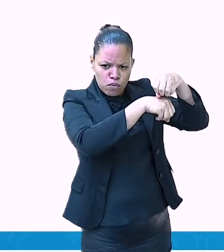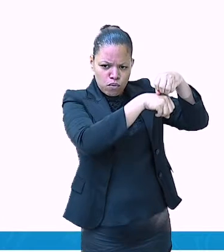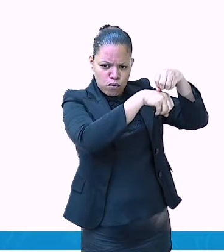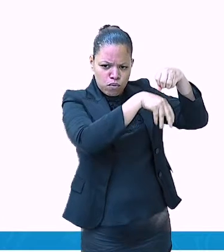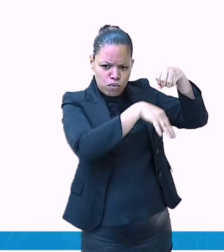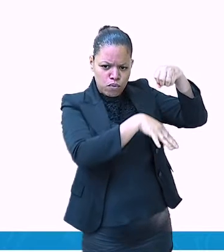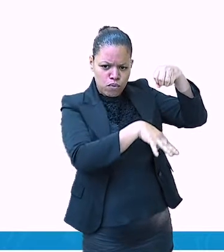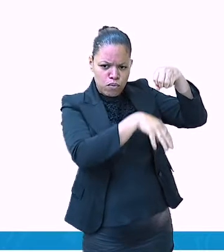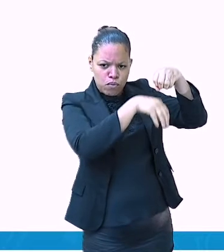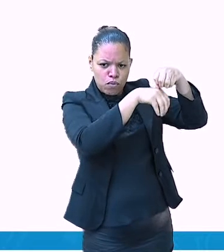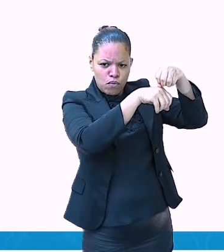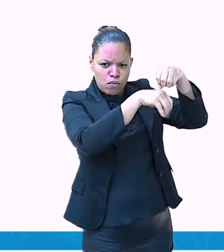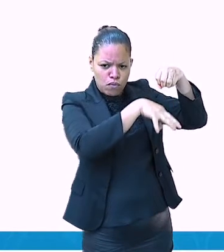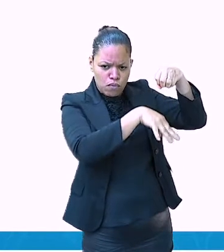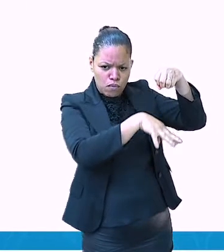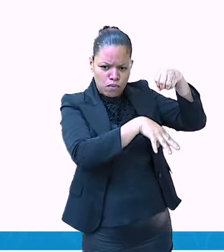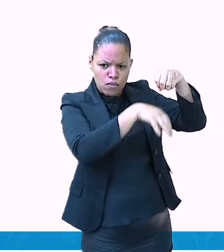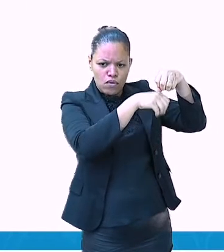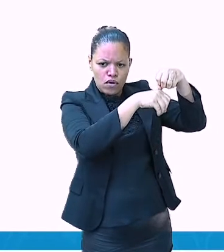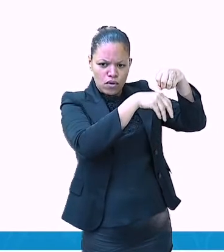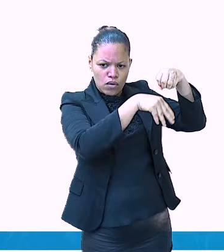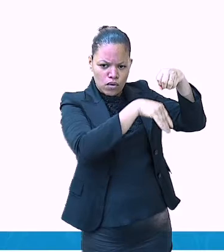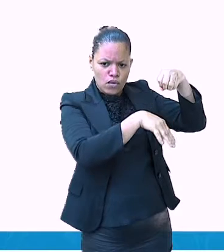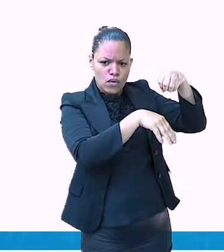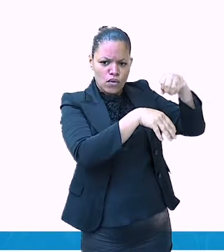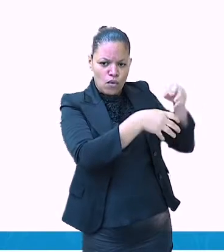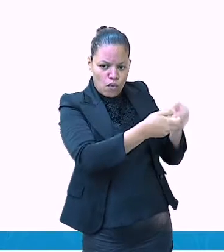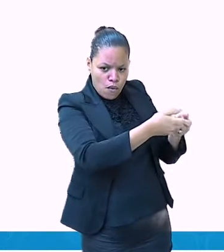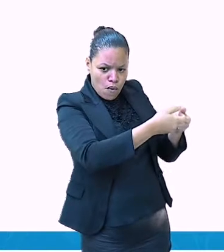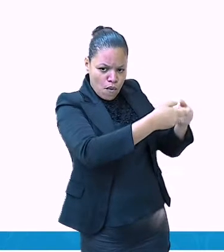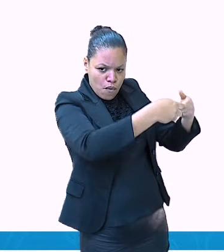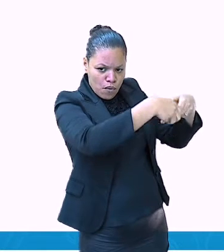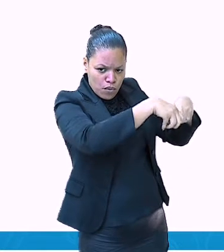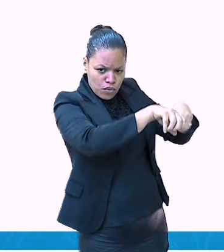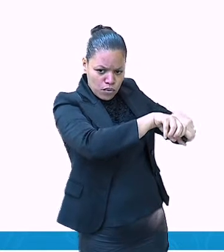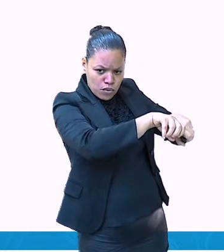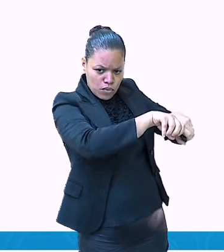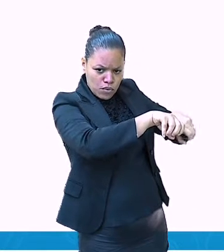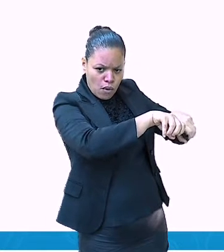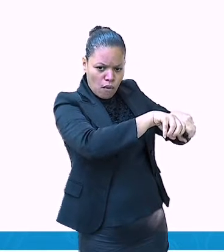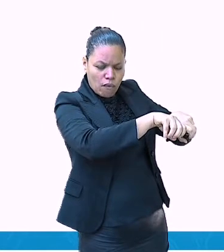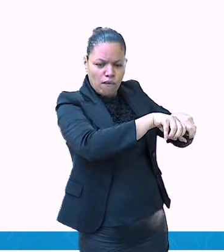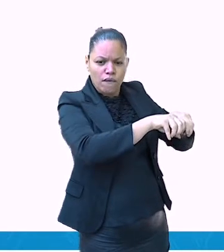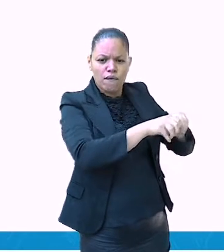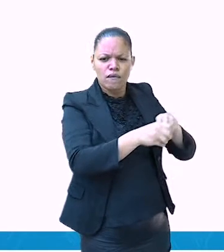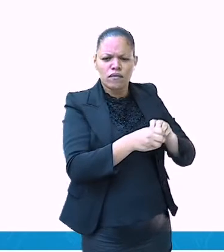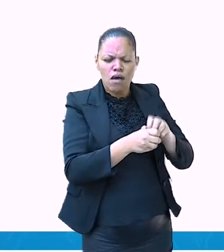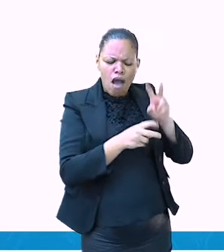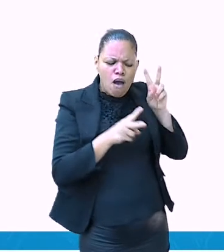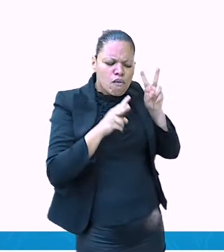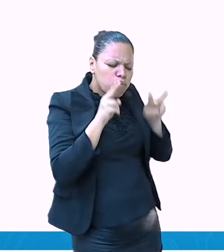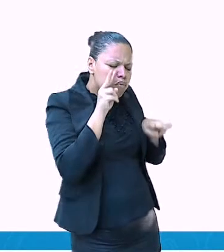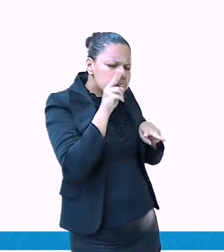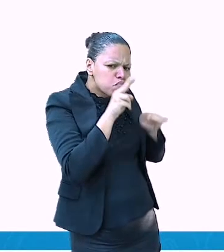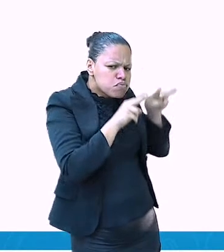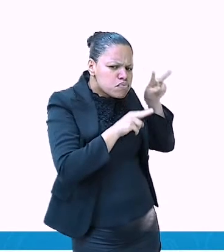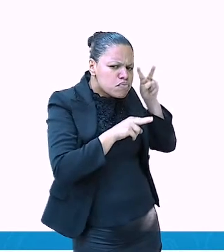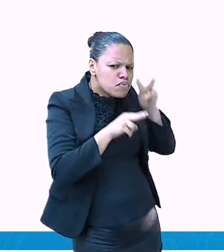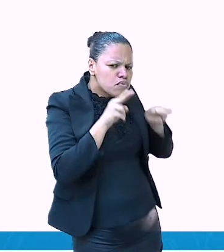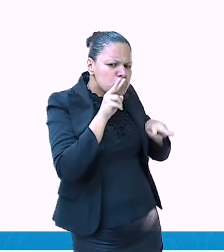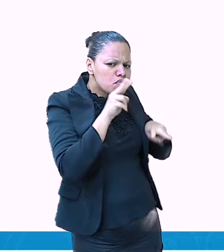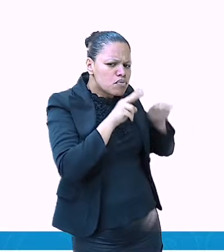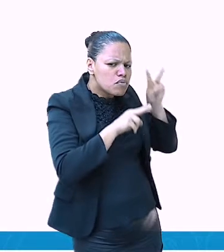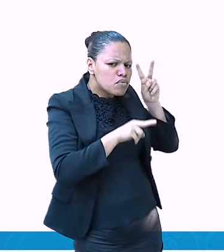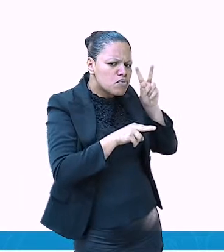das tartarugas, um exemplo. A tartaruga, ela vai lá e coloca os ovos na areia, mas ela não fica ali